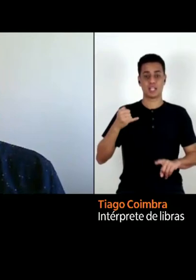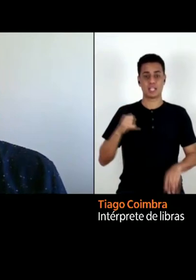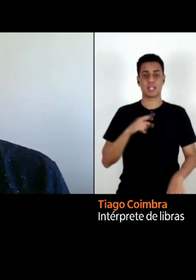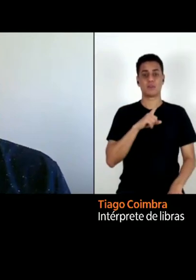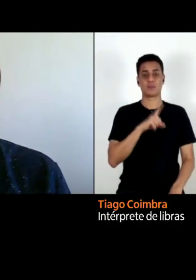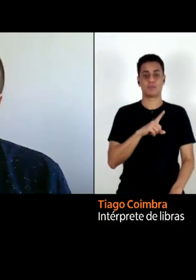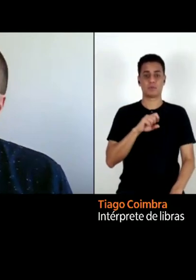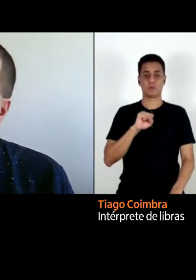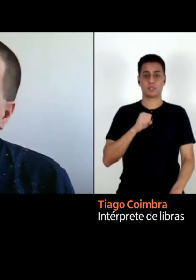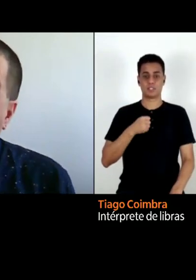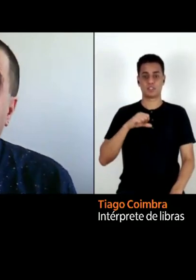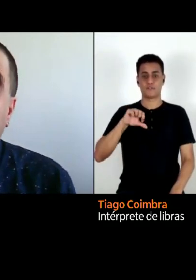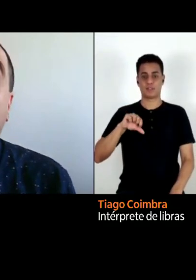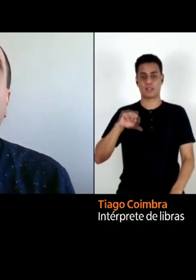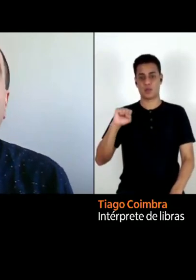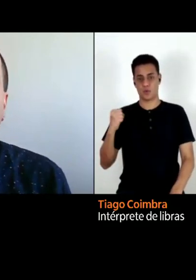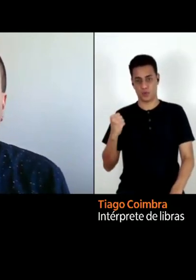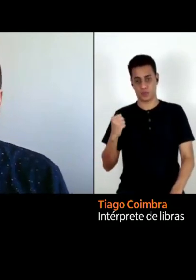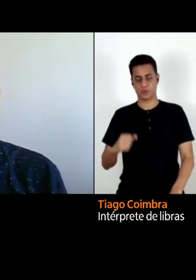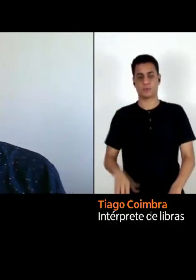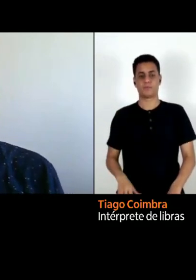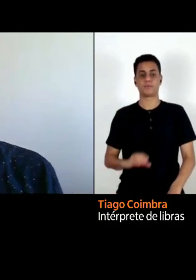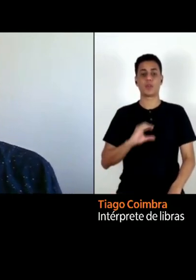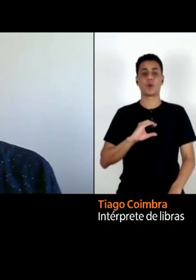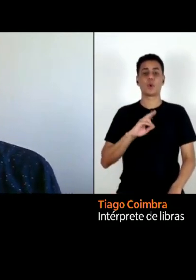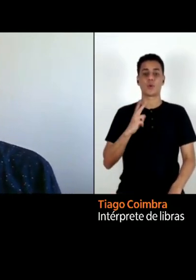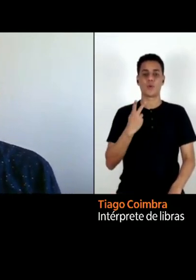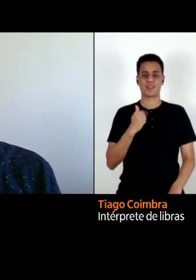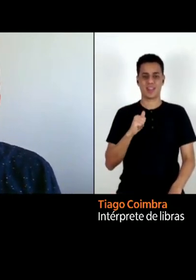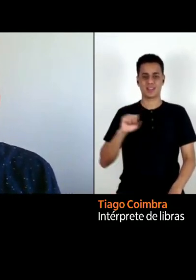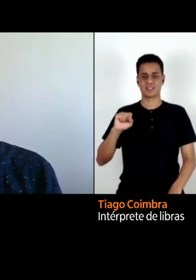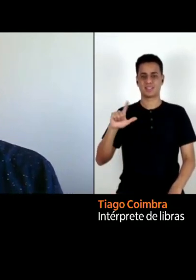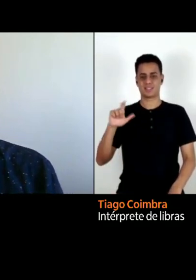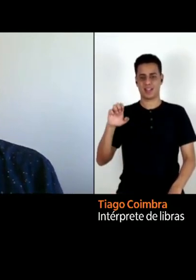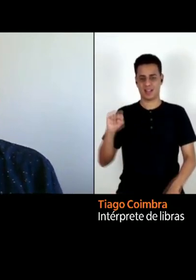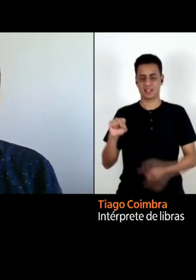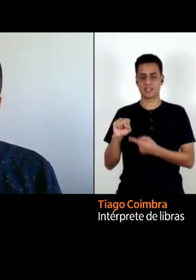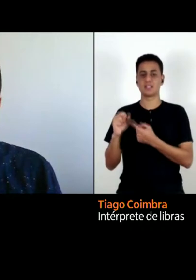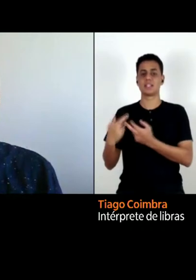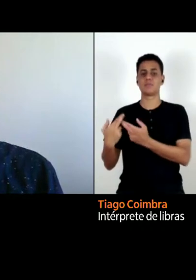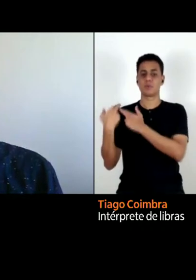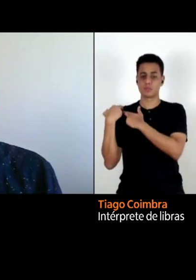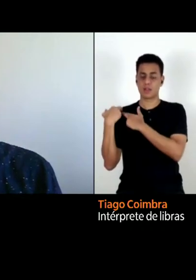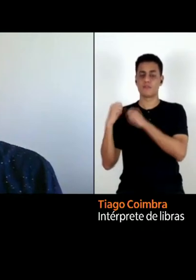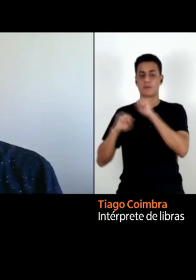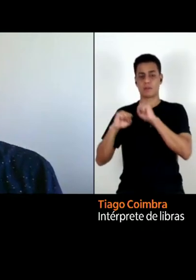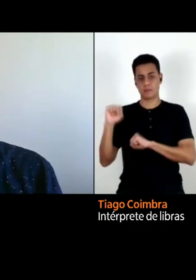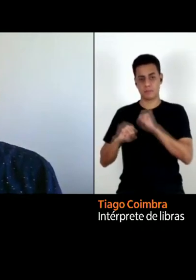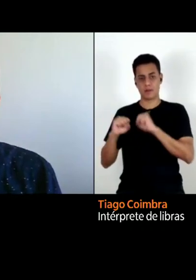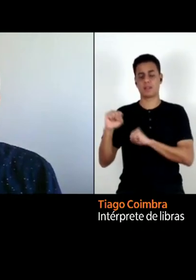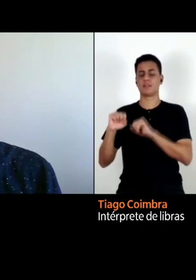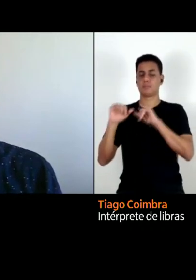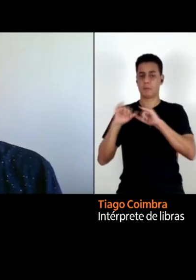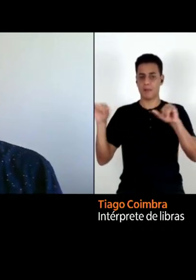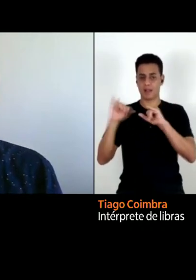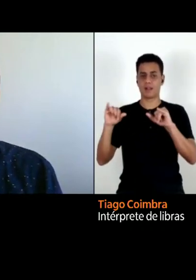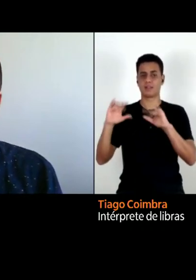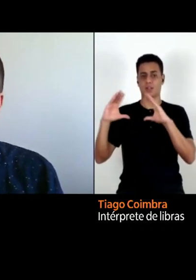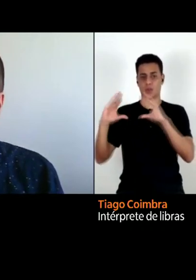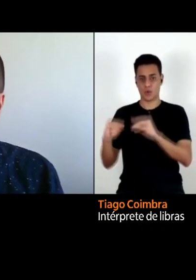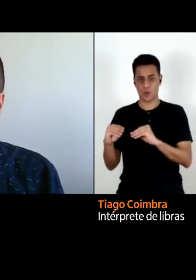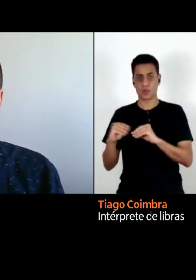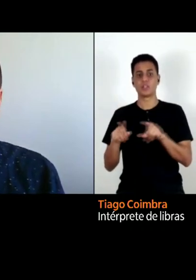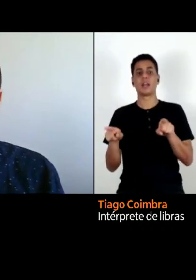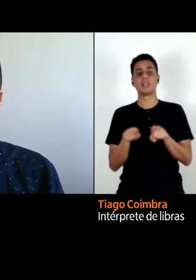1898. Cunha Salles foi proprietário da empresa de propaganda noturna, foi dono da Casa Americana